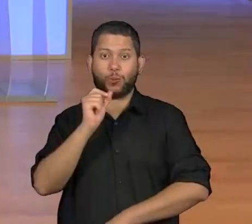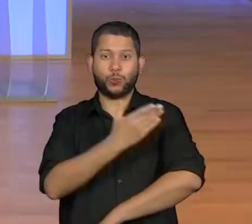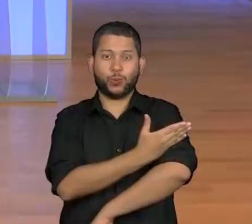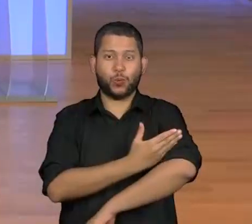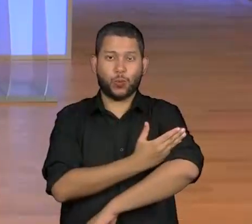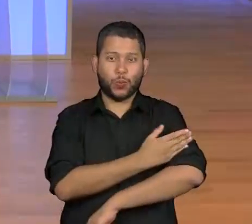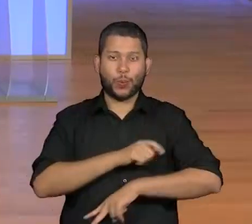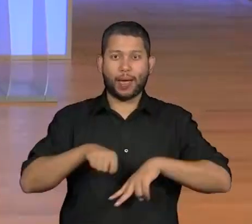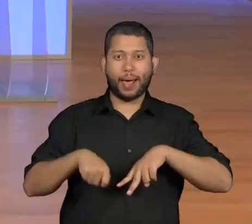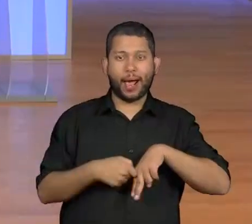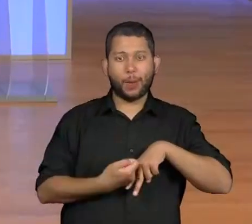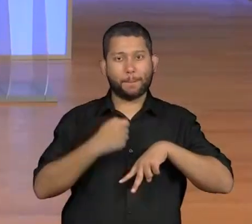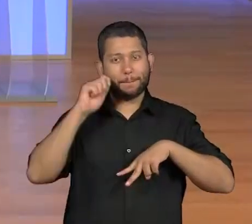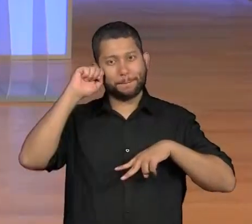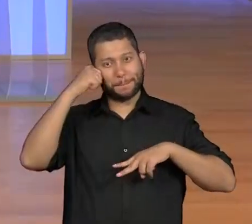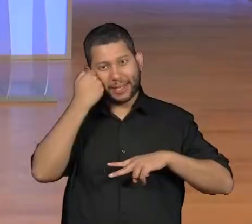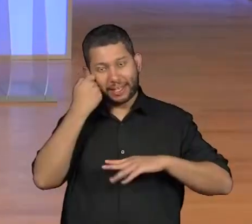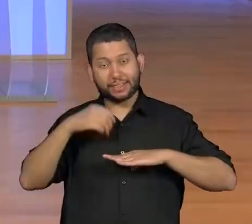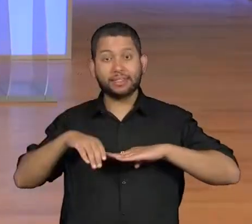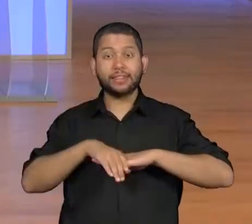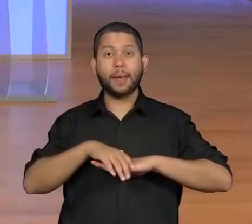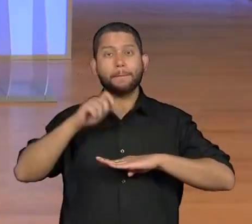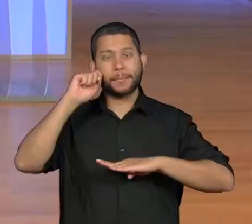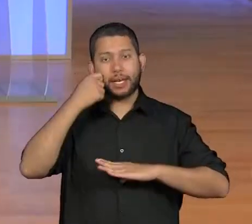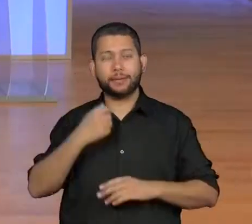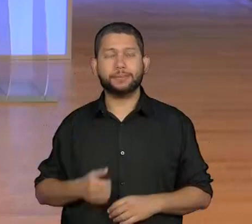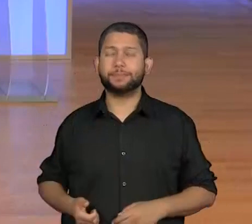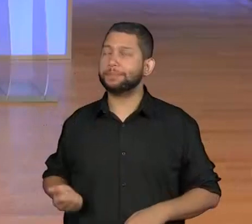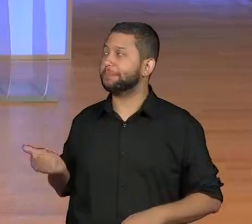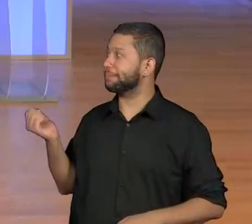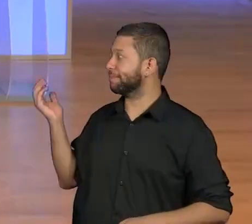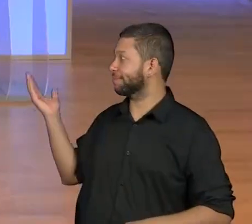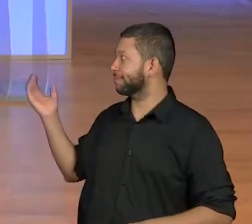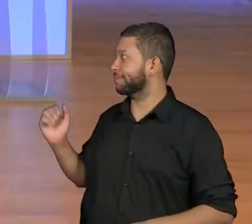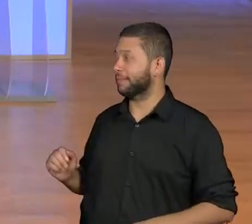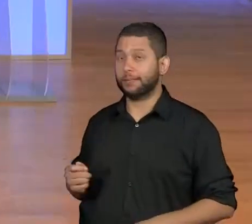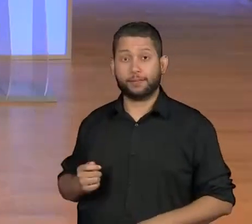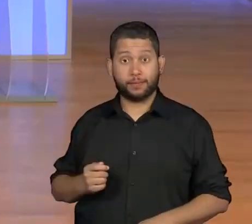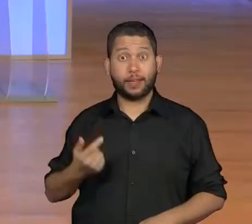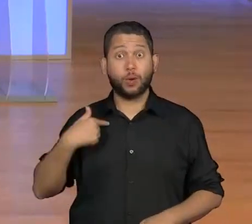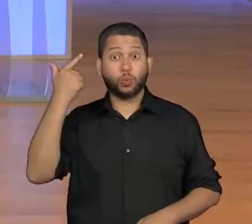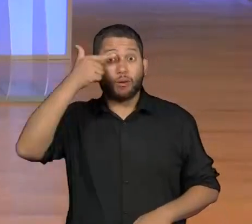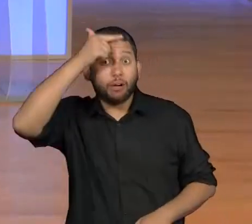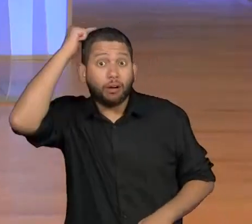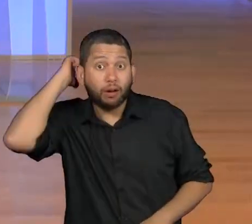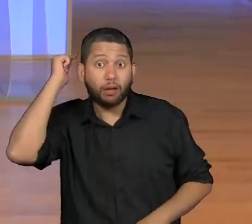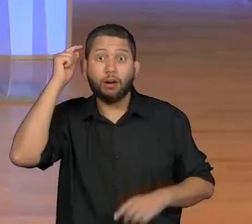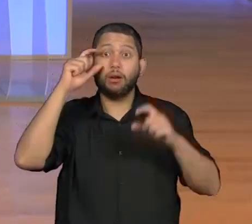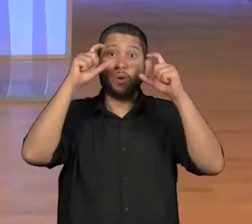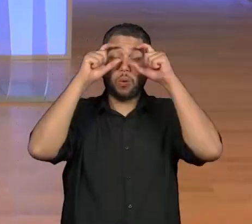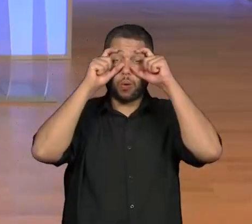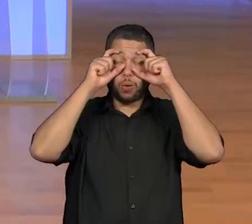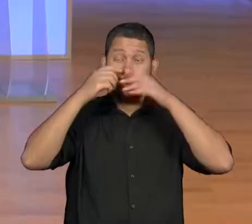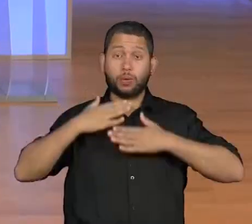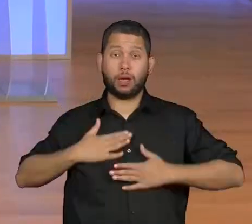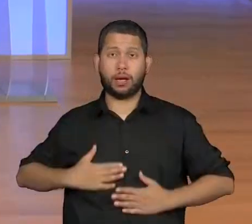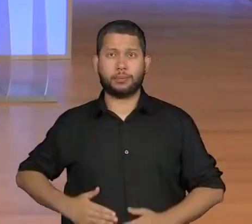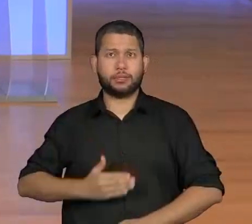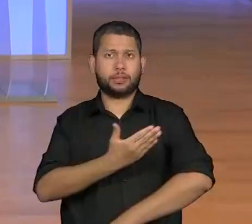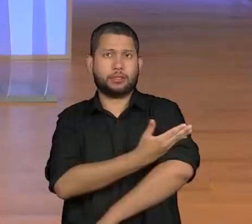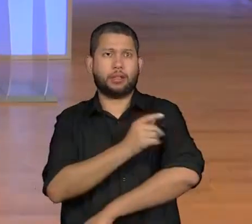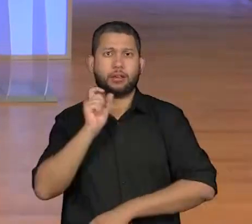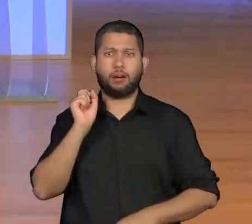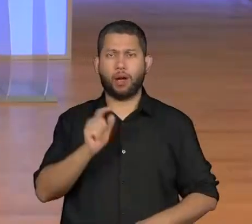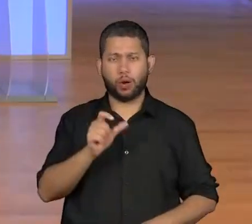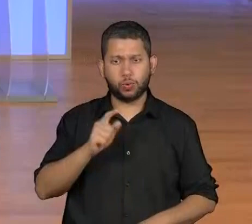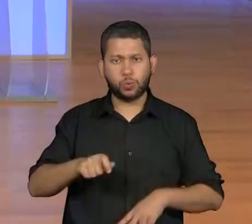curta, calça preta e tênis preto. E você, professor? Professor Adriano, careca, óculos, camiseta de manga curta